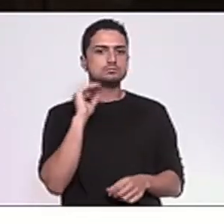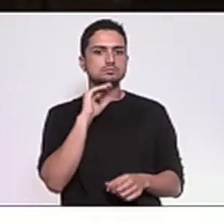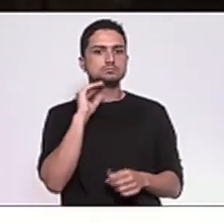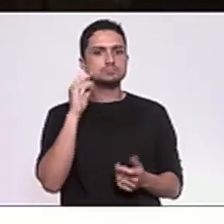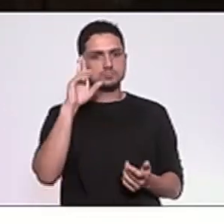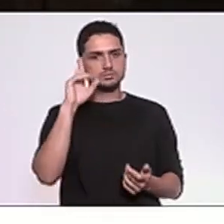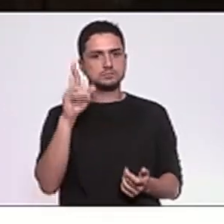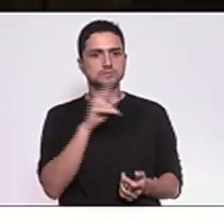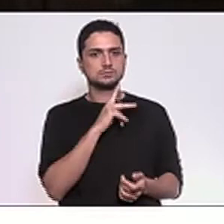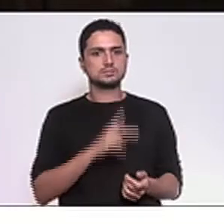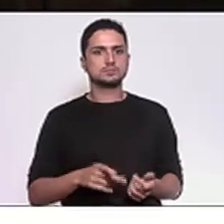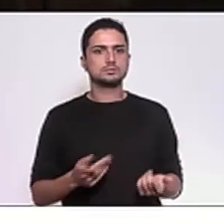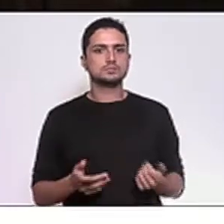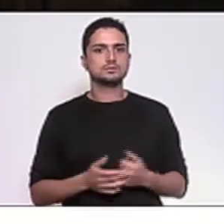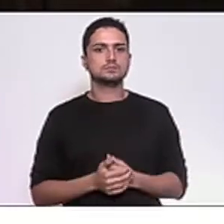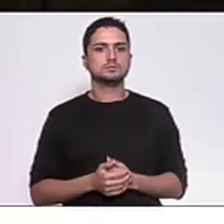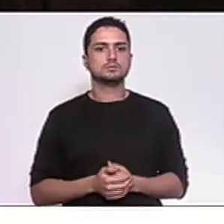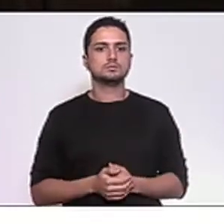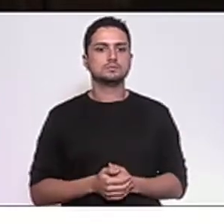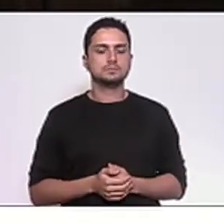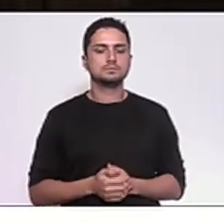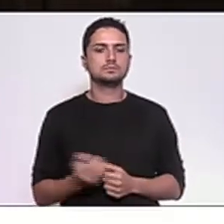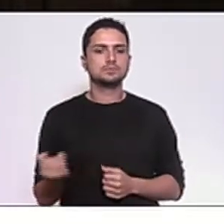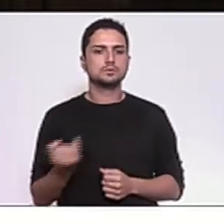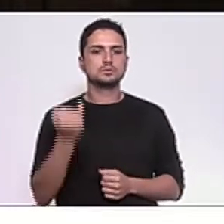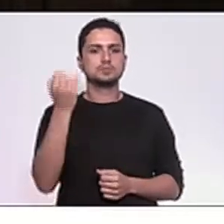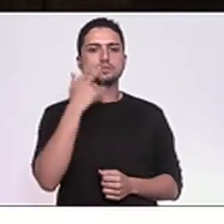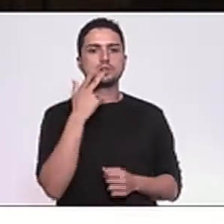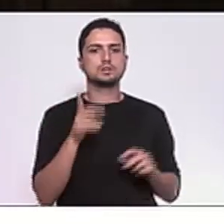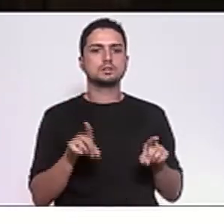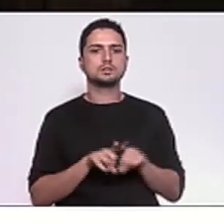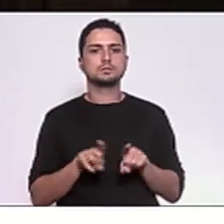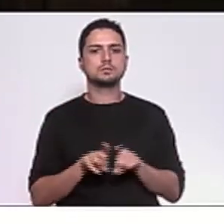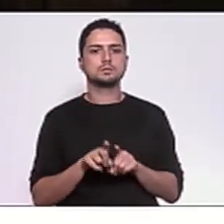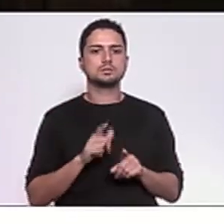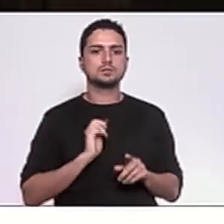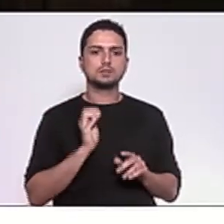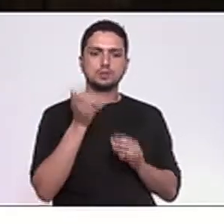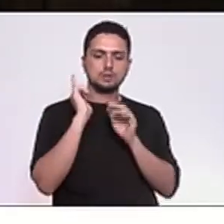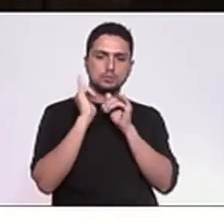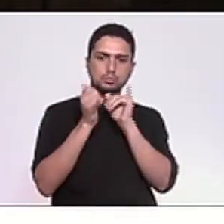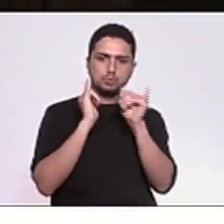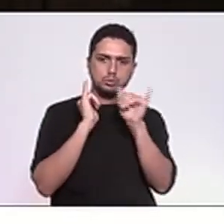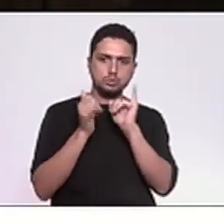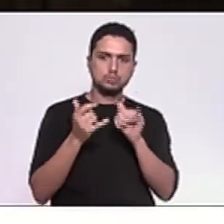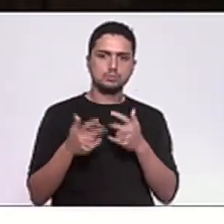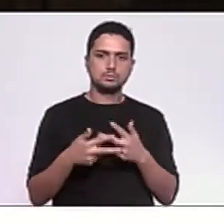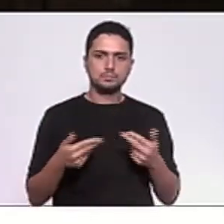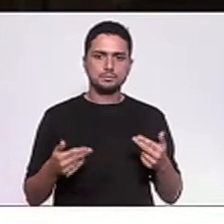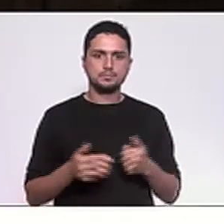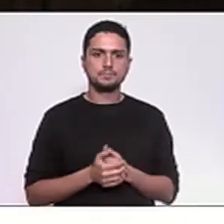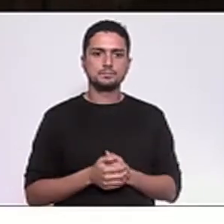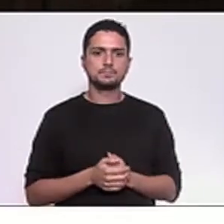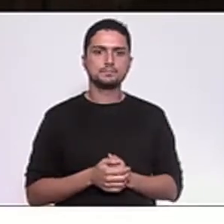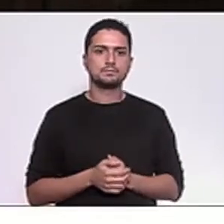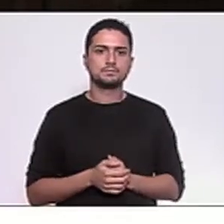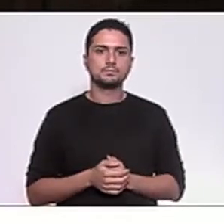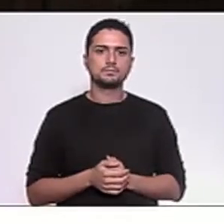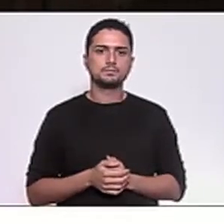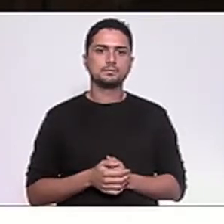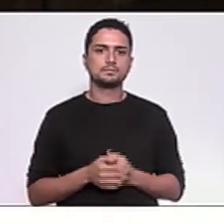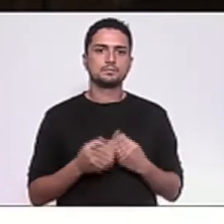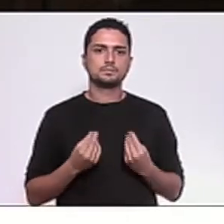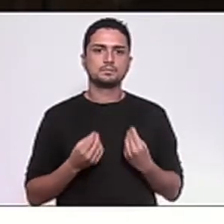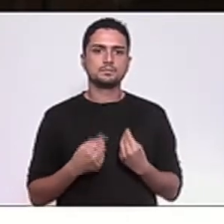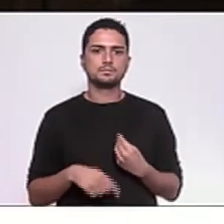senhora presidenta, é importante trazer relatos do que tem se conformado como